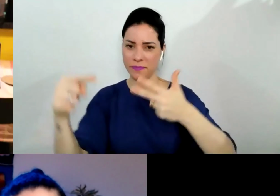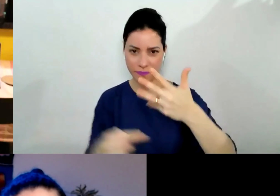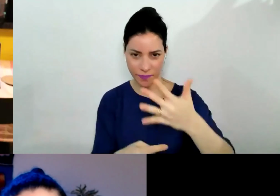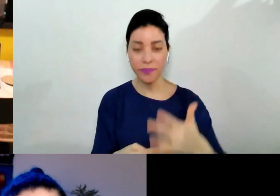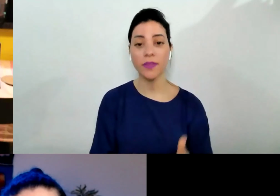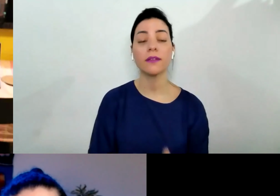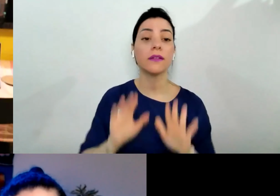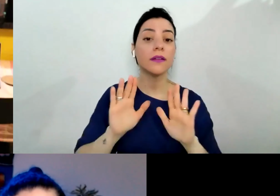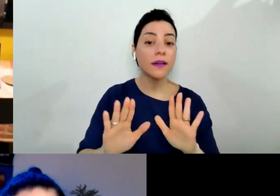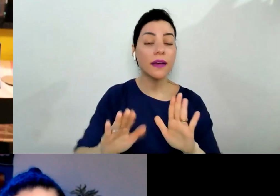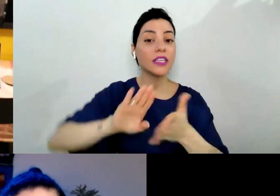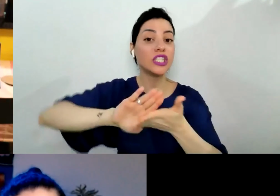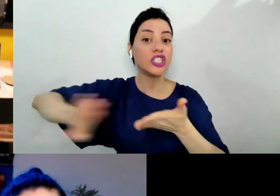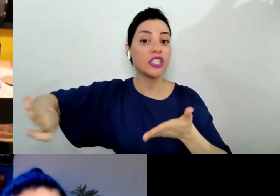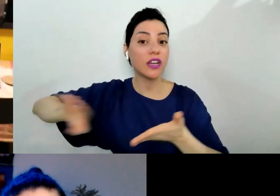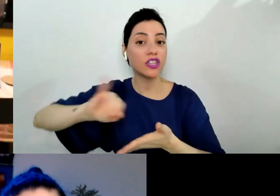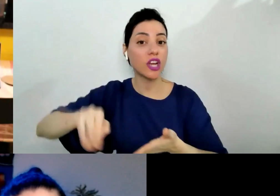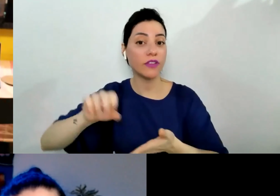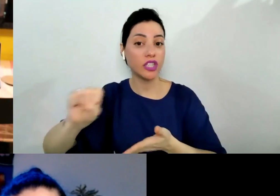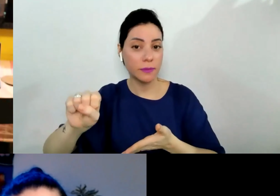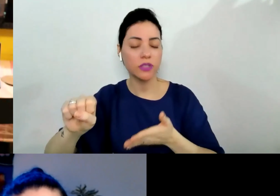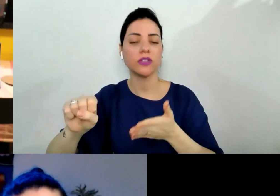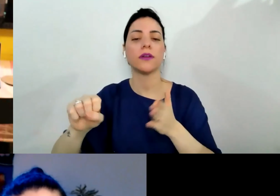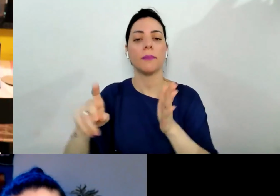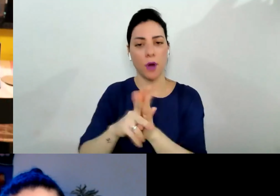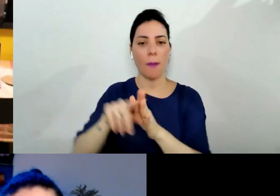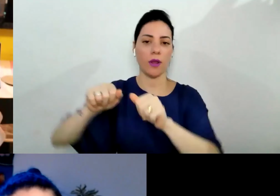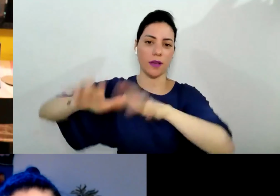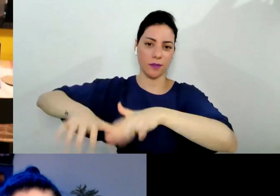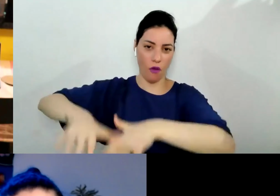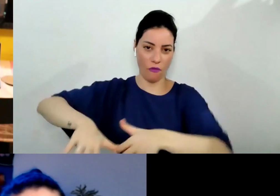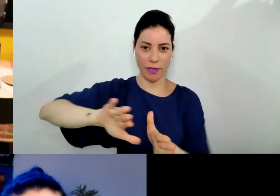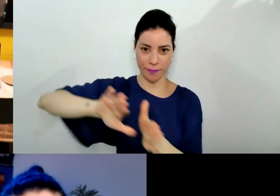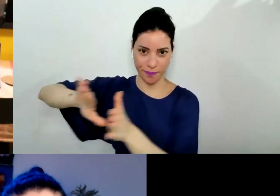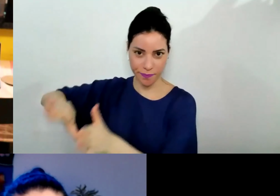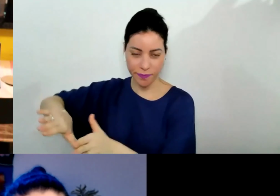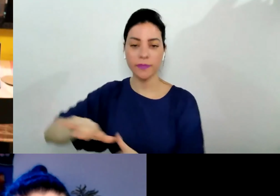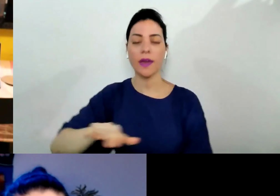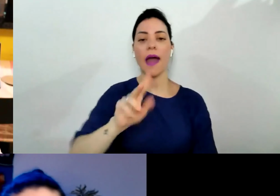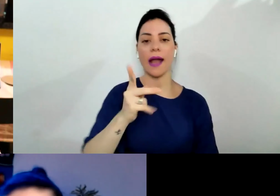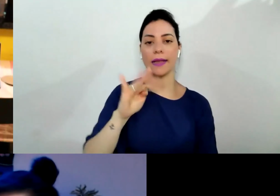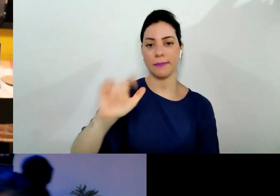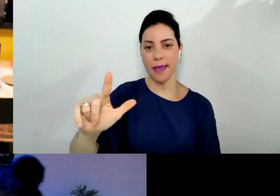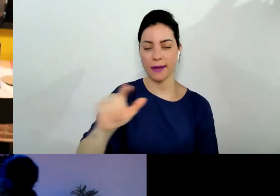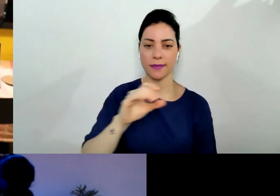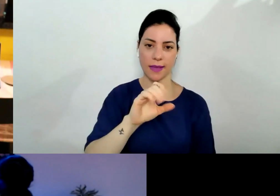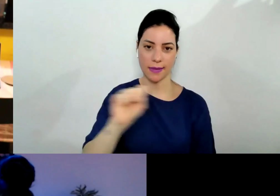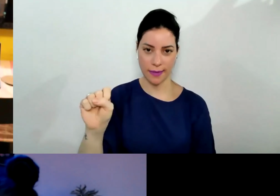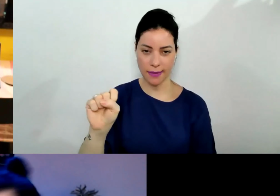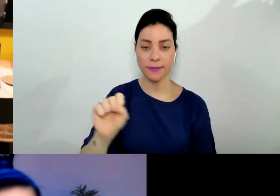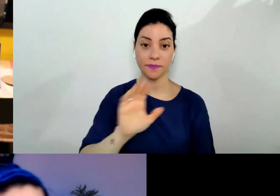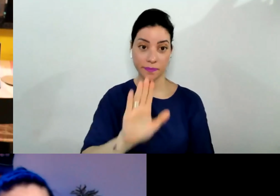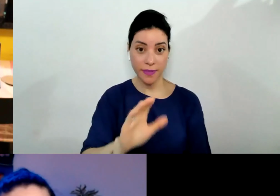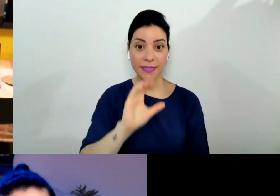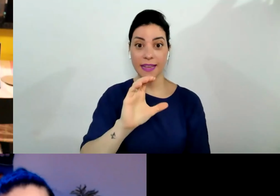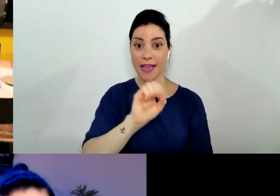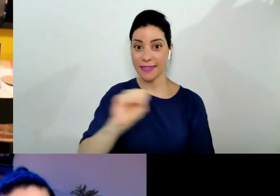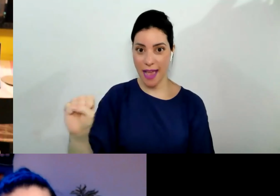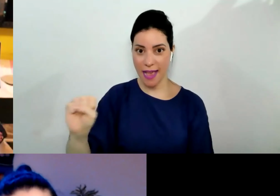tiram JavaScript que é é o comportamento aí vamos deixar o HTML CSS vou arrancar o